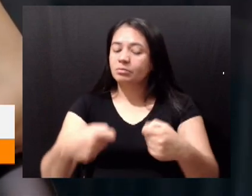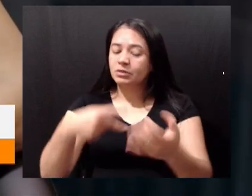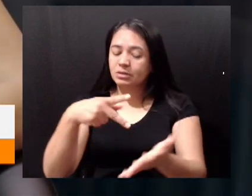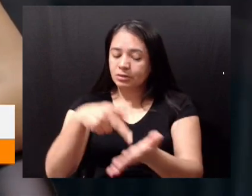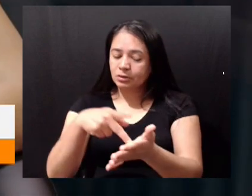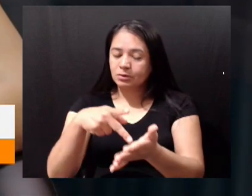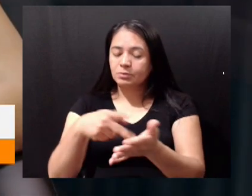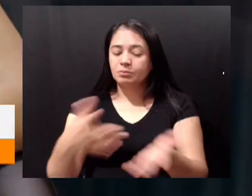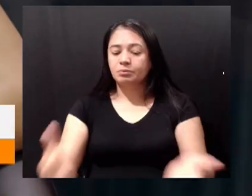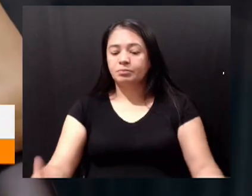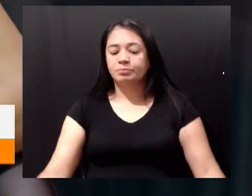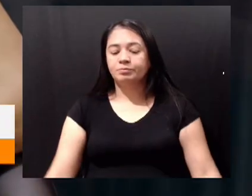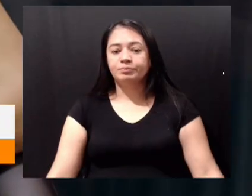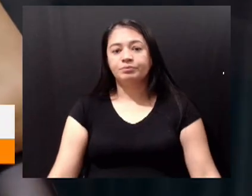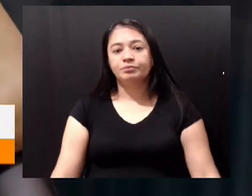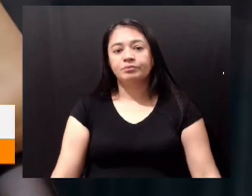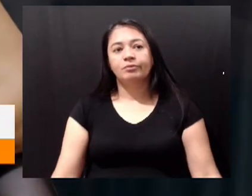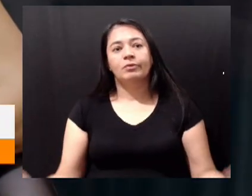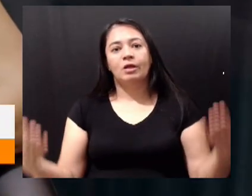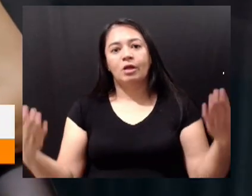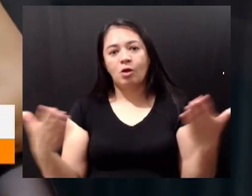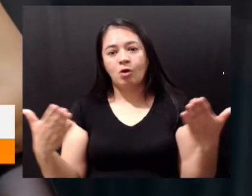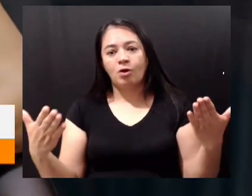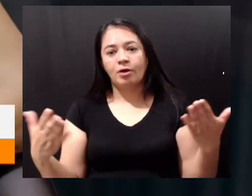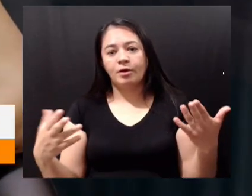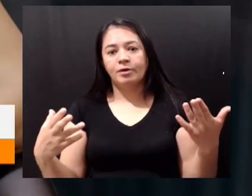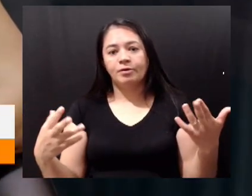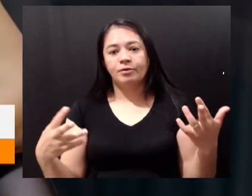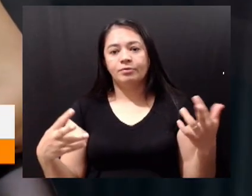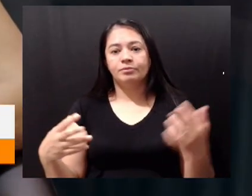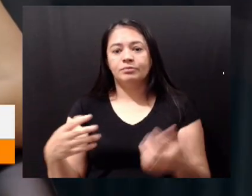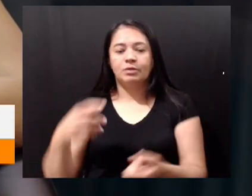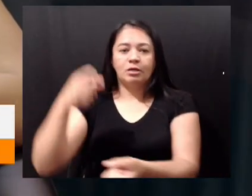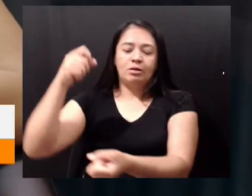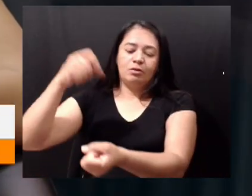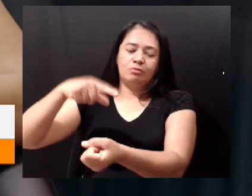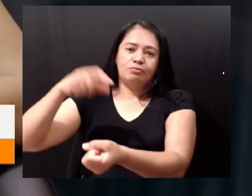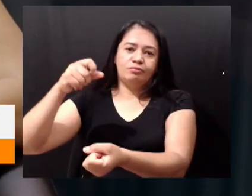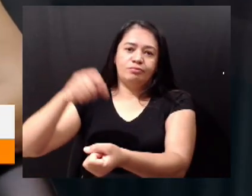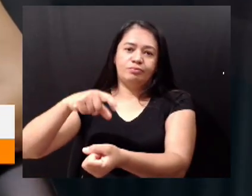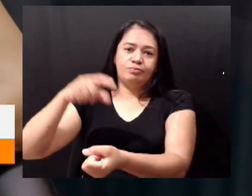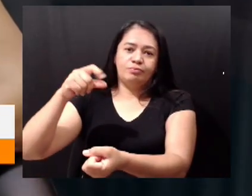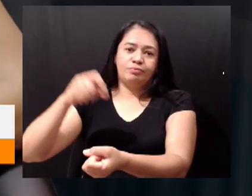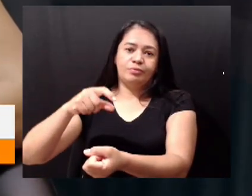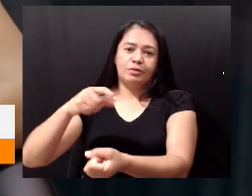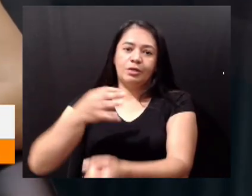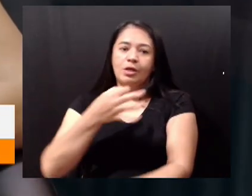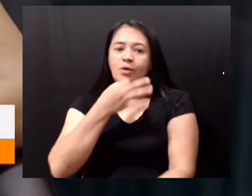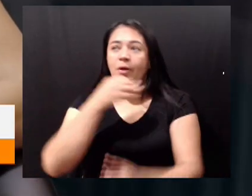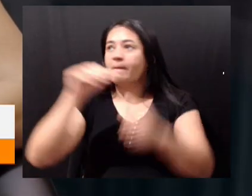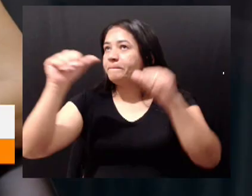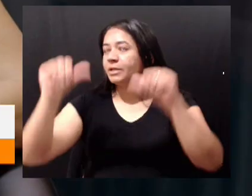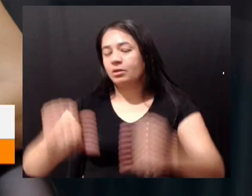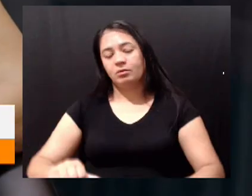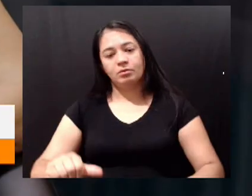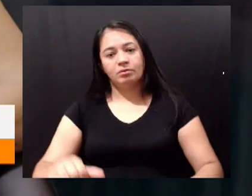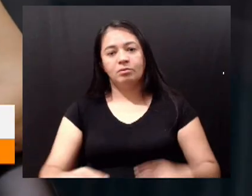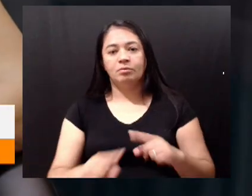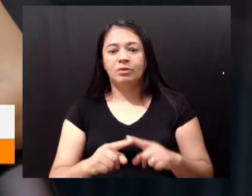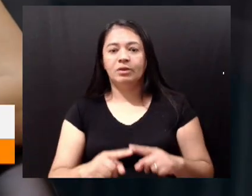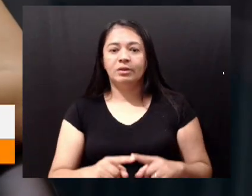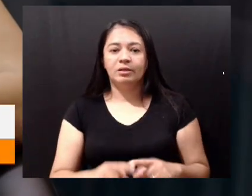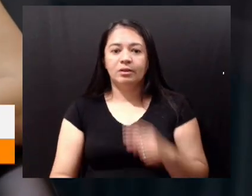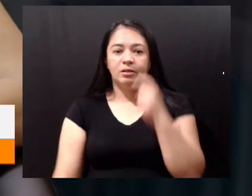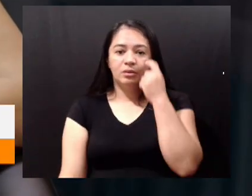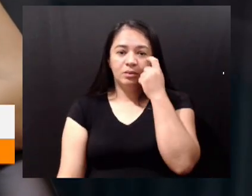né? Agora, em relação a esses soros, essas soroterapias, eu acho pior ainda, porque na Uhum. verdade esses soros